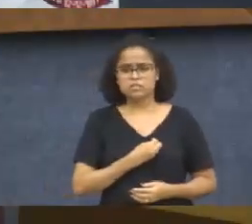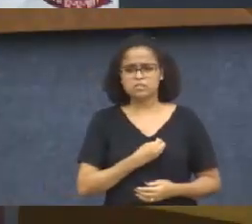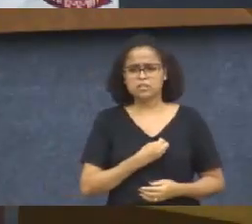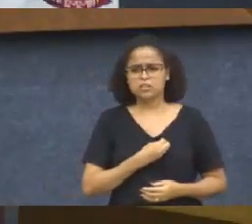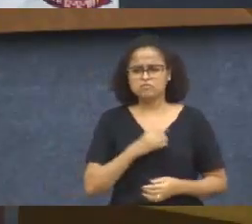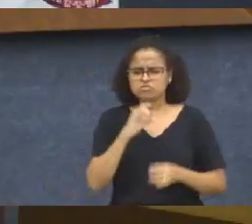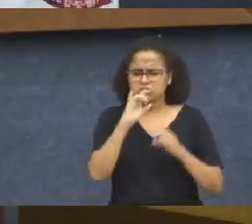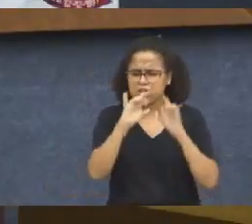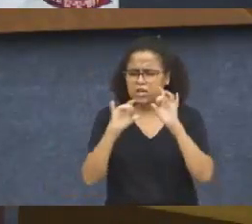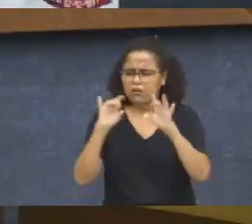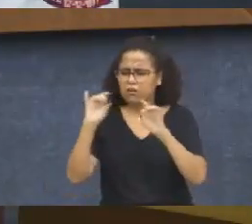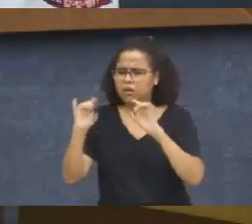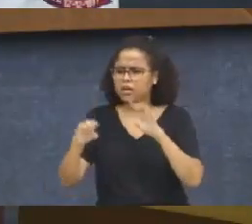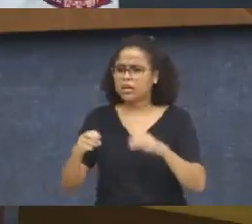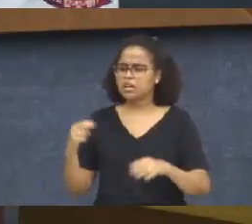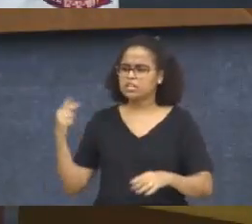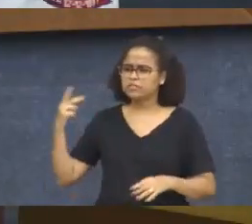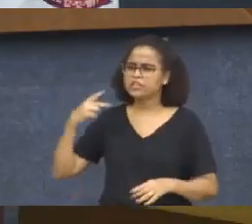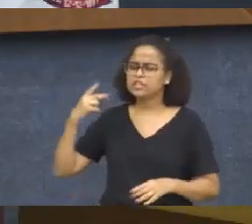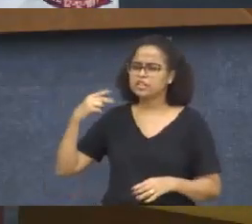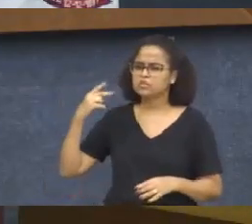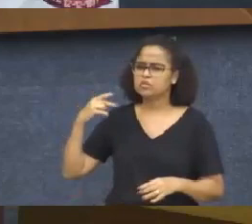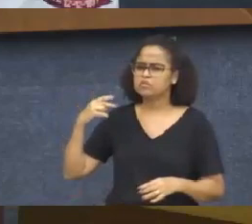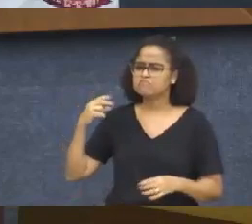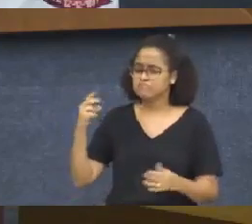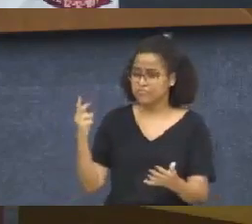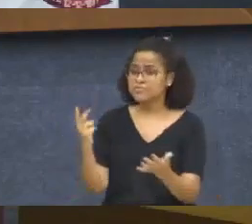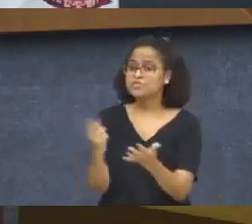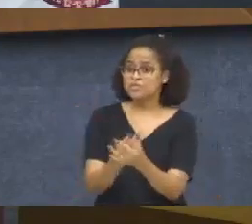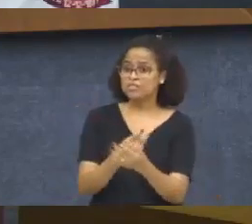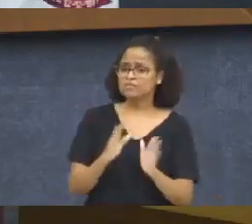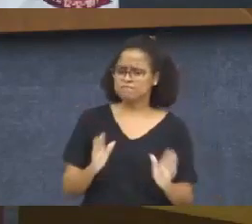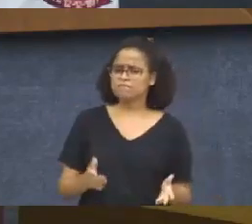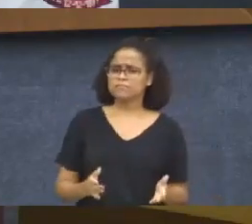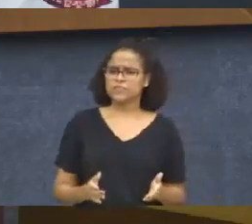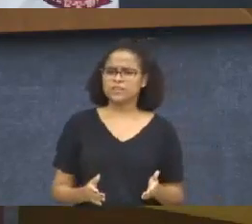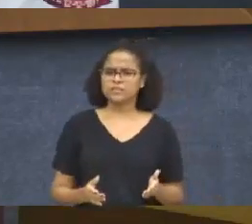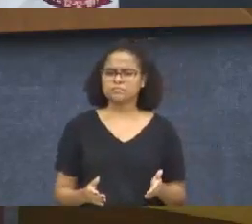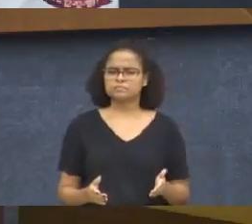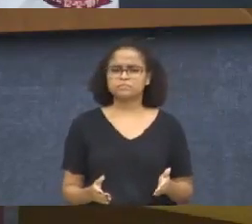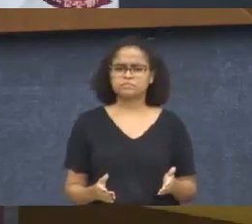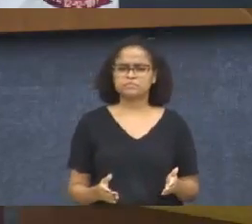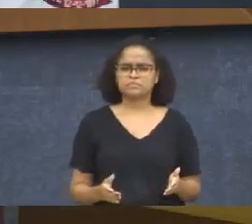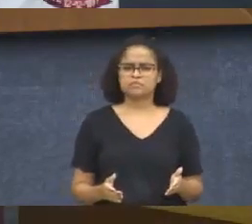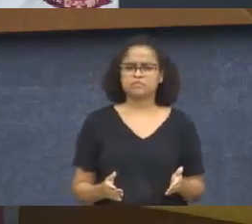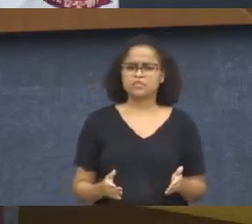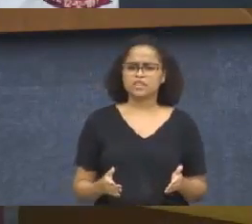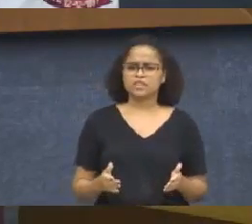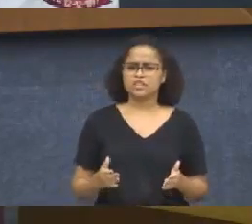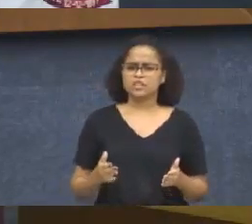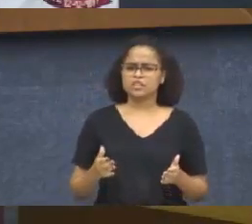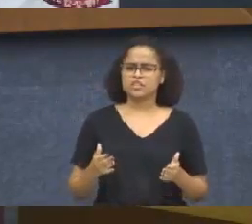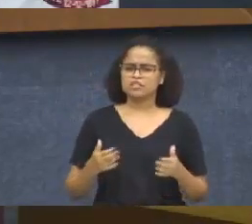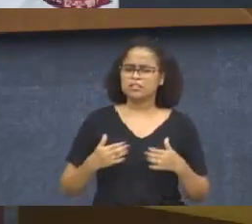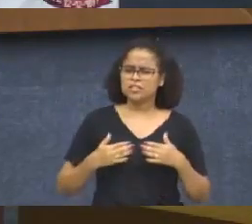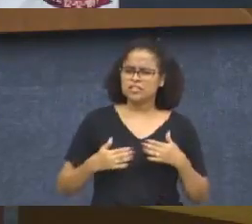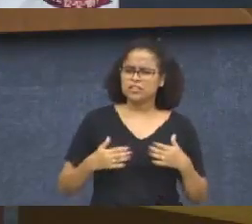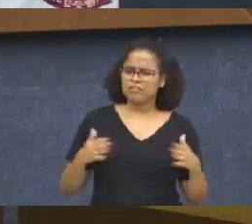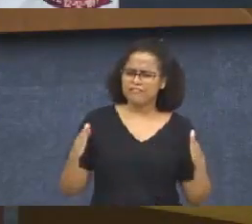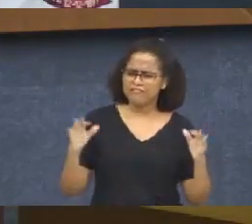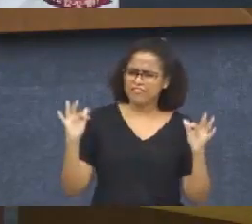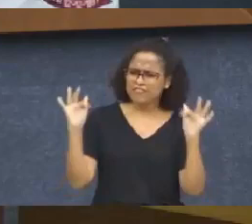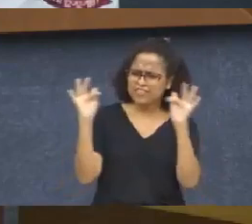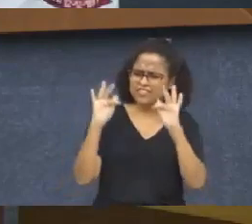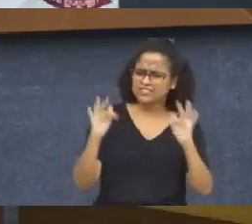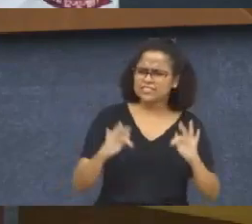suas regiões, e já está acontecendo. Eu tenho a grata satisfação de hoje ter o bairro